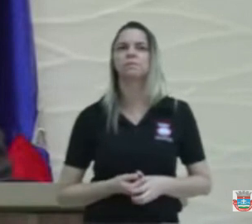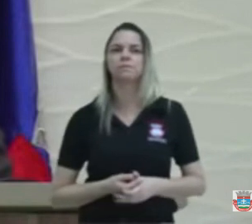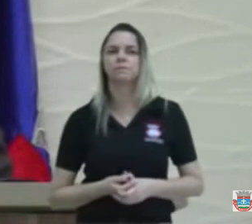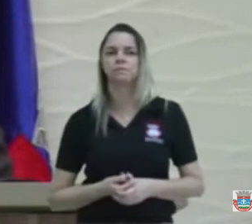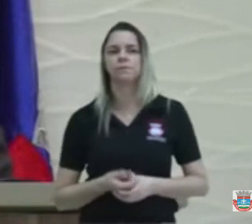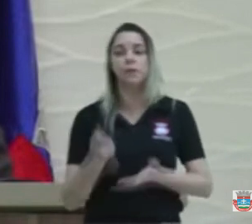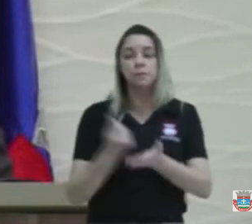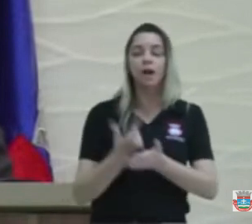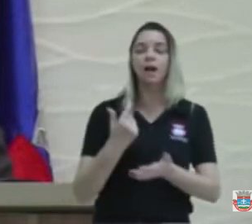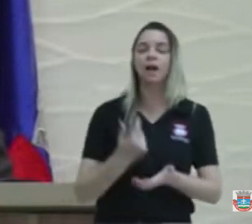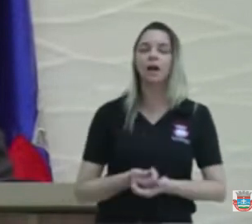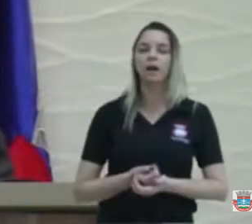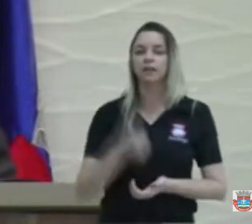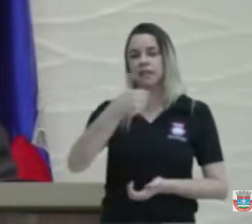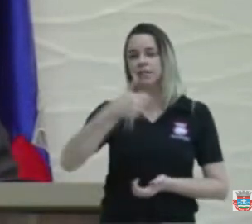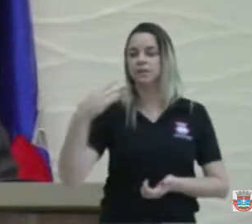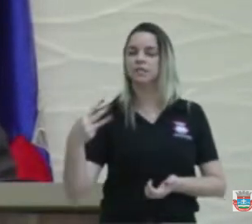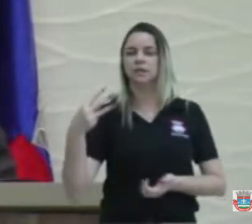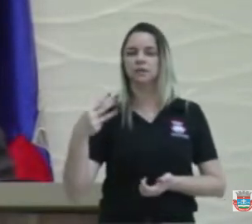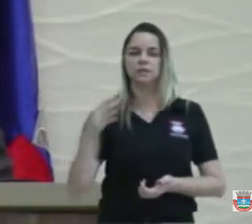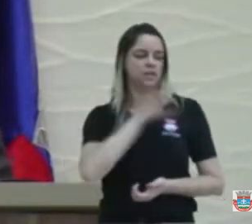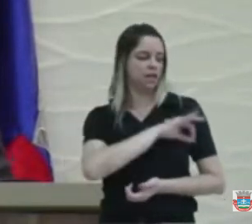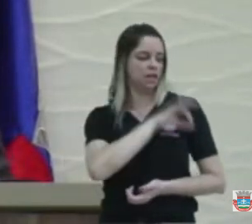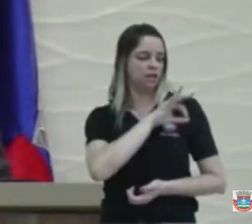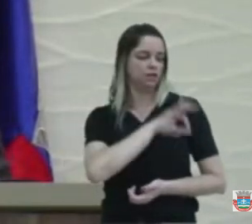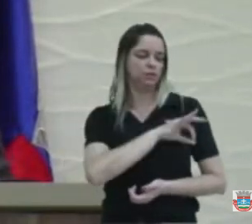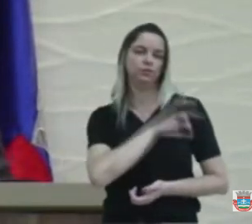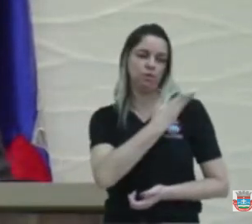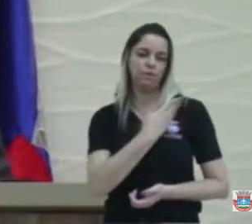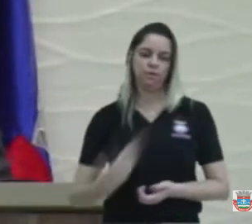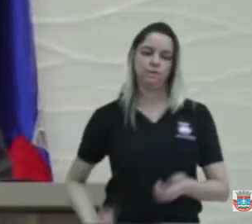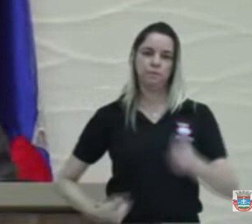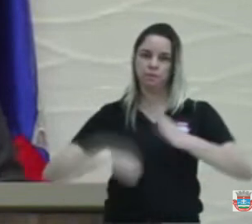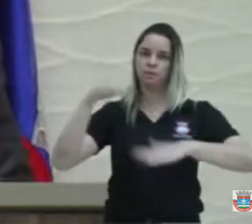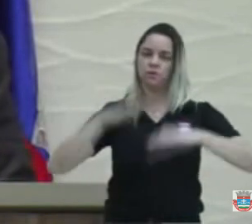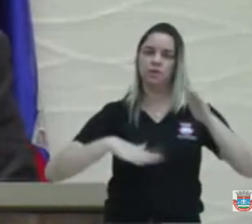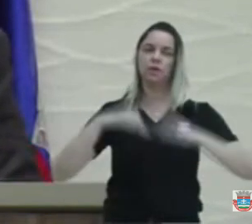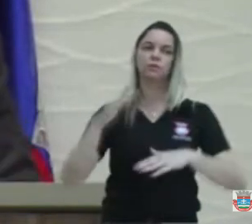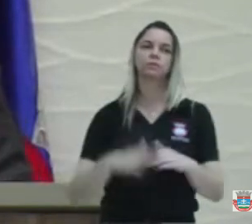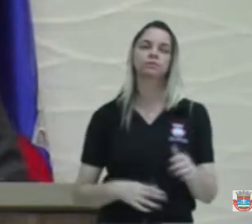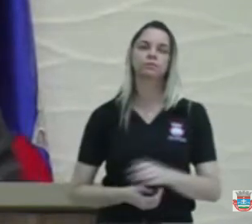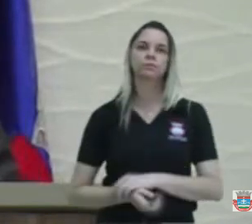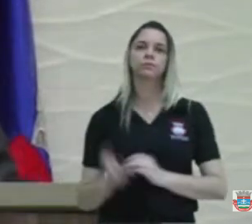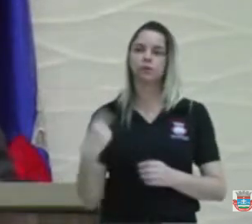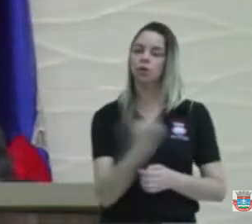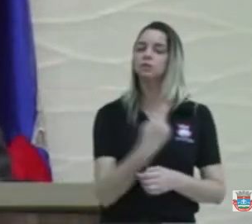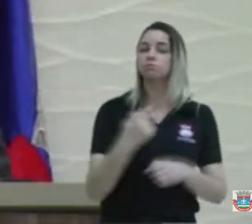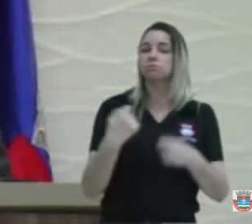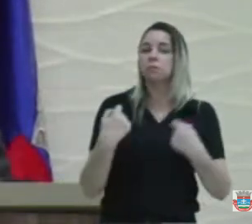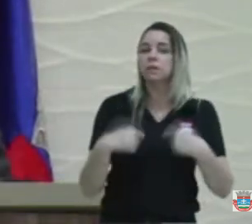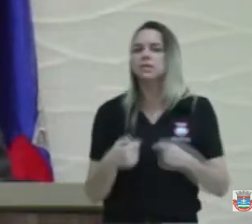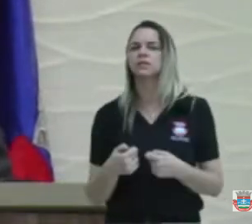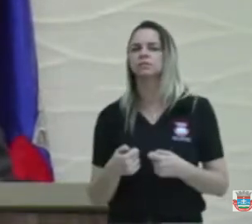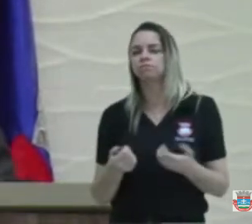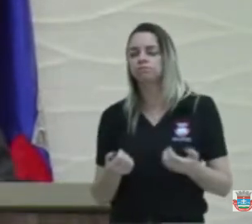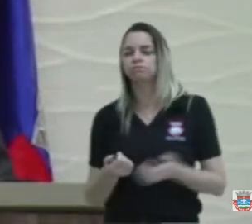pagar o 13º salário dos servidores. Claro que assinamos, como também a gente precisa de suplementação, às vezes aqui